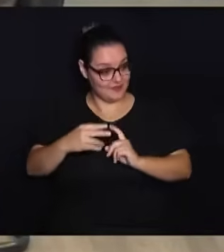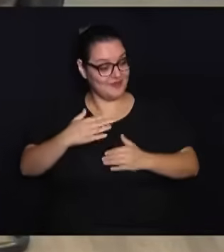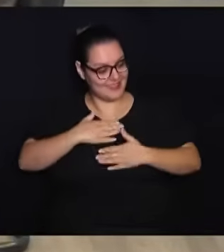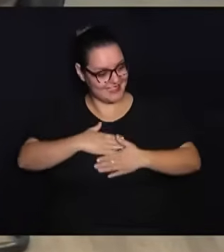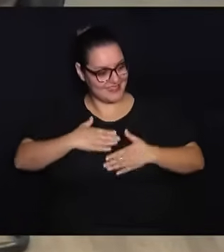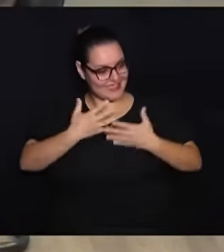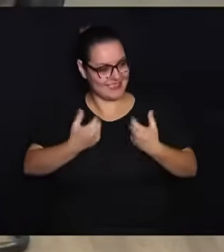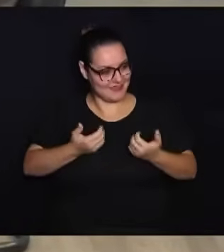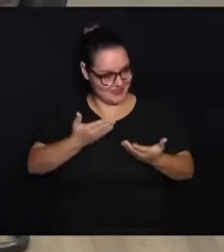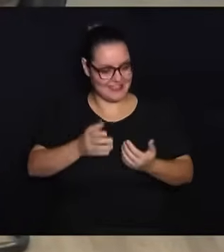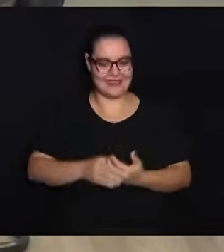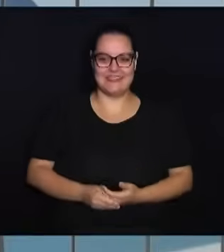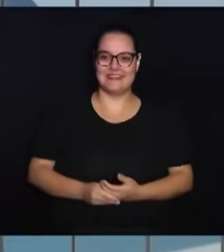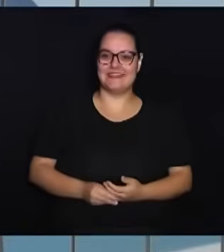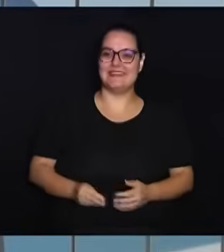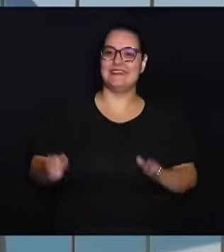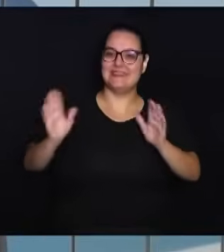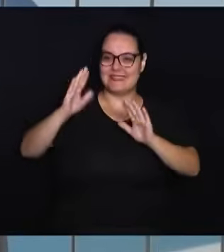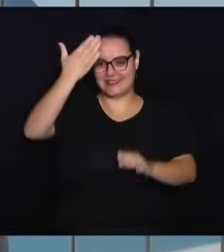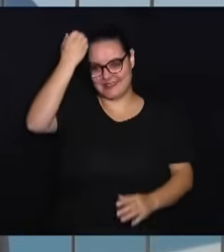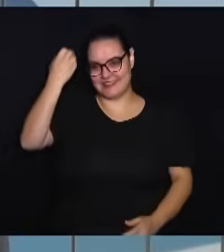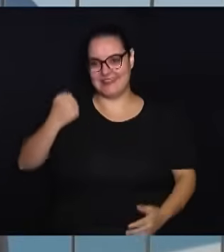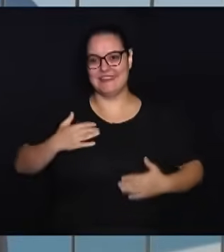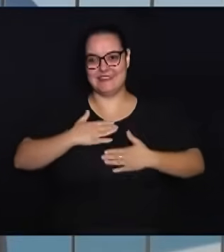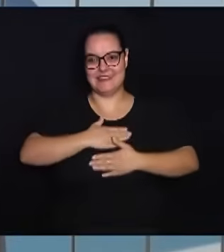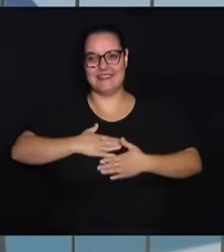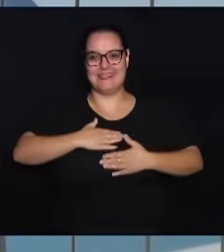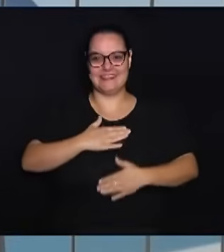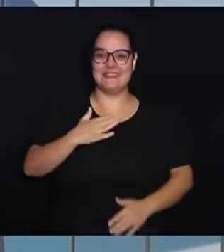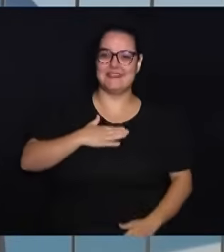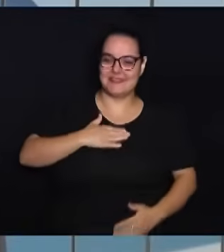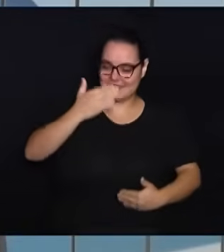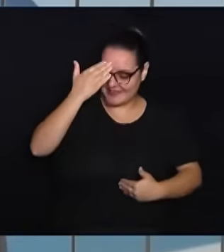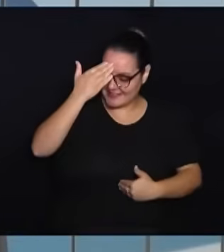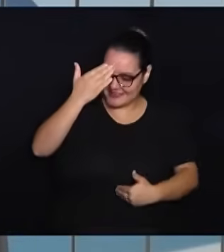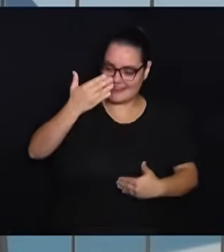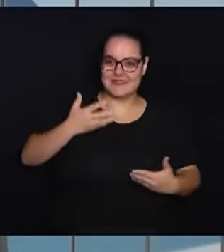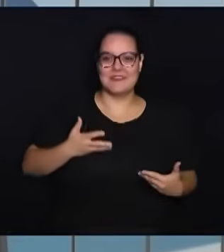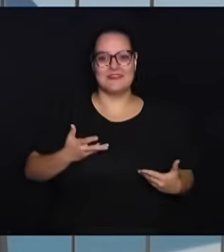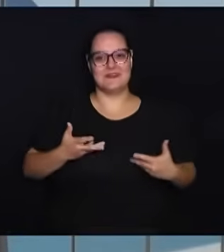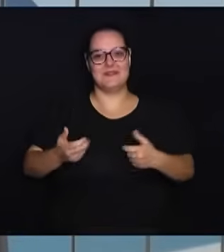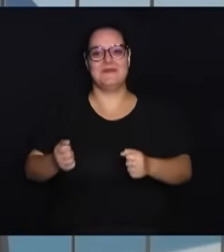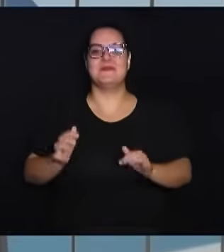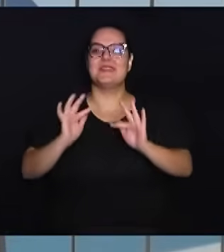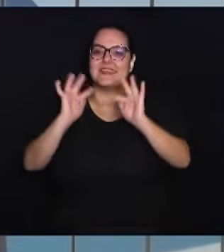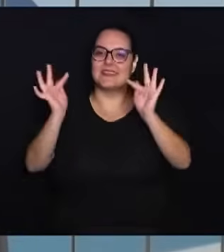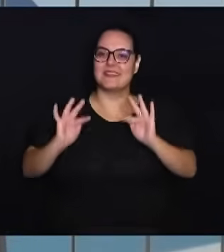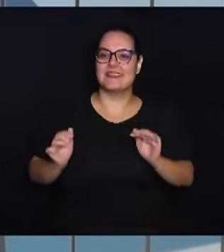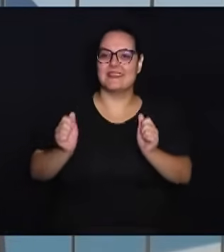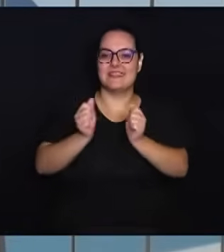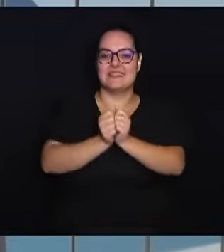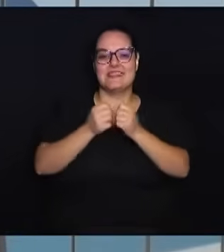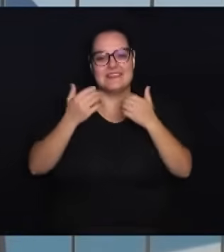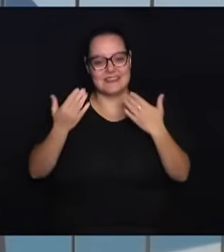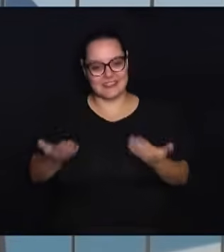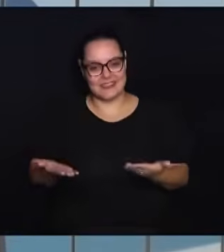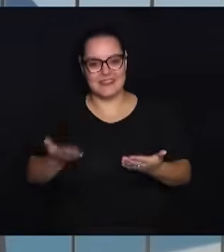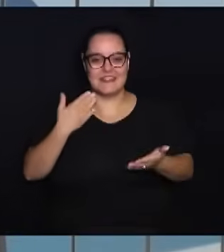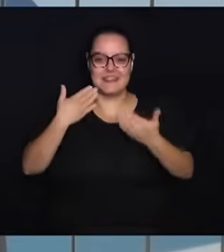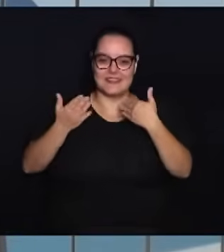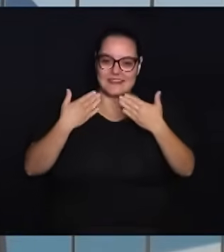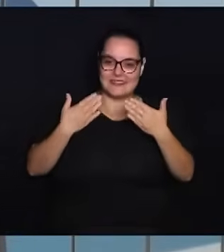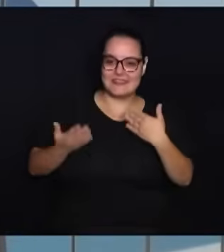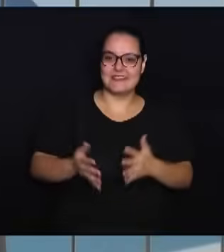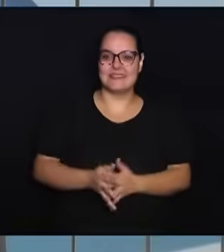receber você. Oi, Rubio, o prazer é todo meu, gratidão pelo convite. Estou muito feliz de estar aqui para a gente bater esse